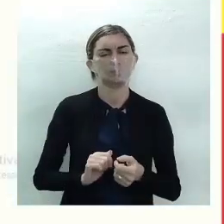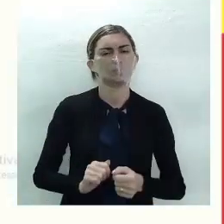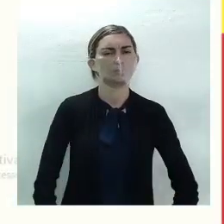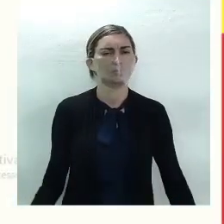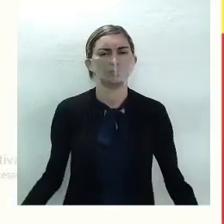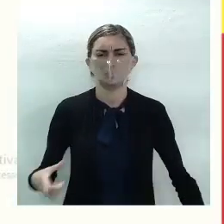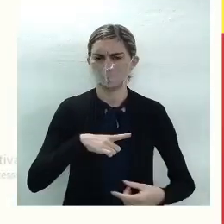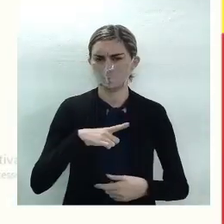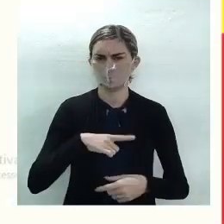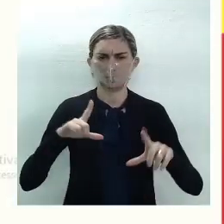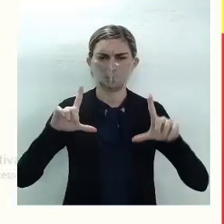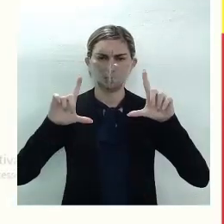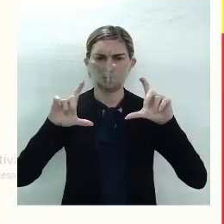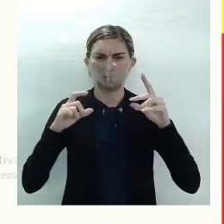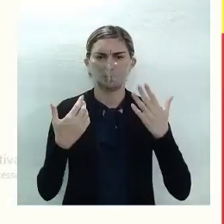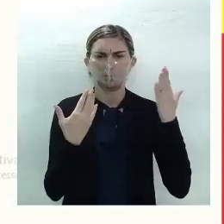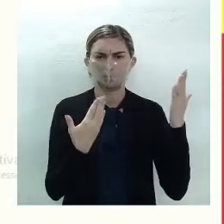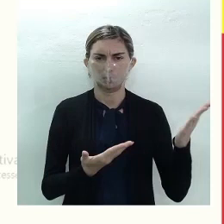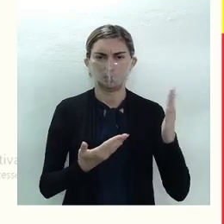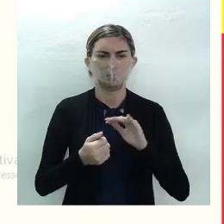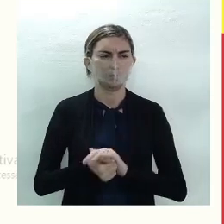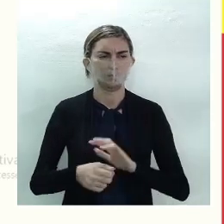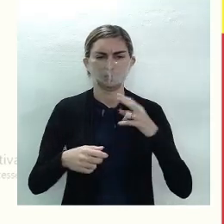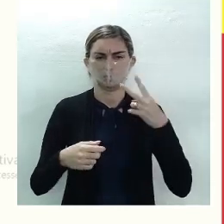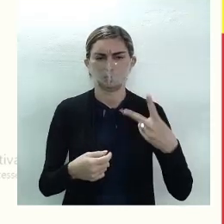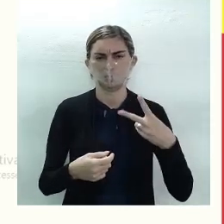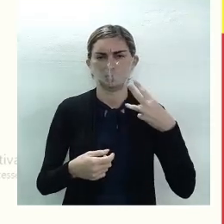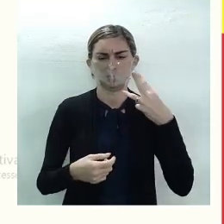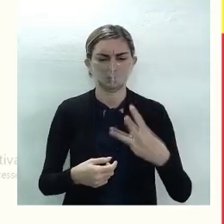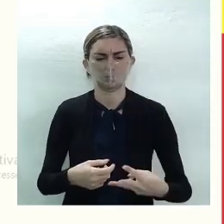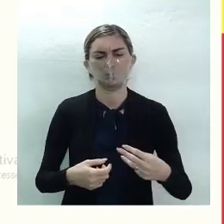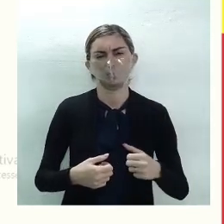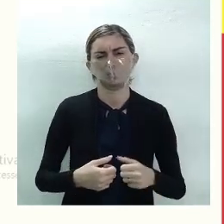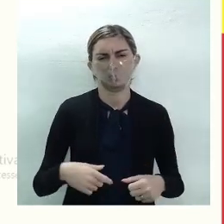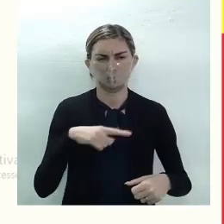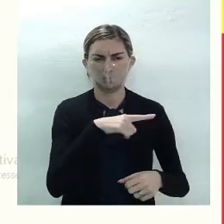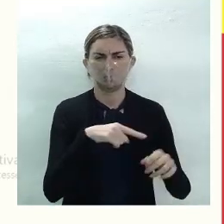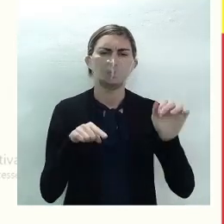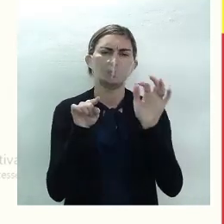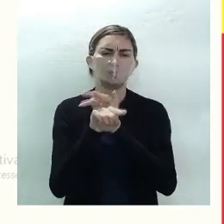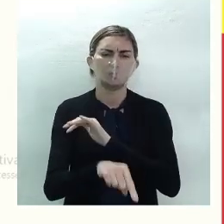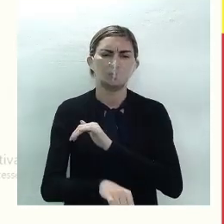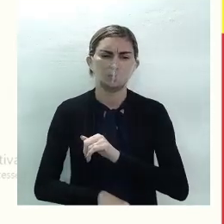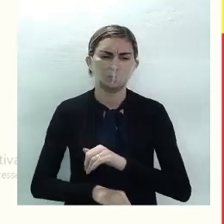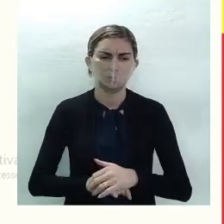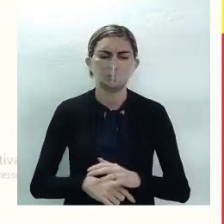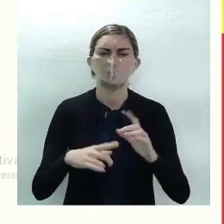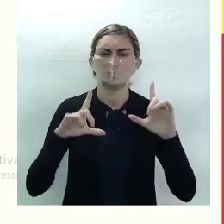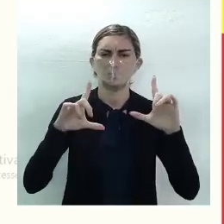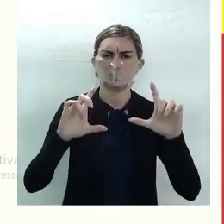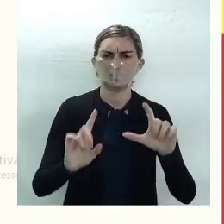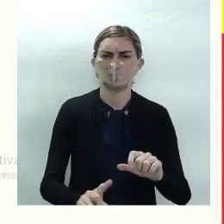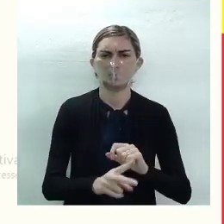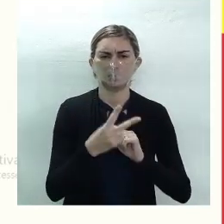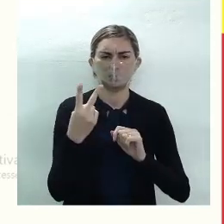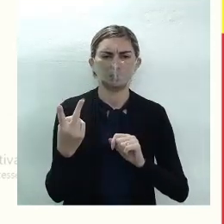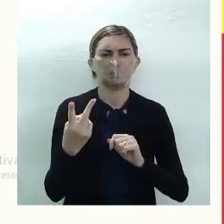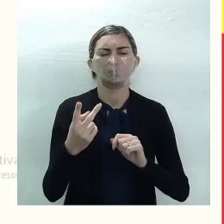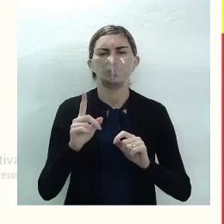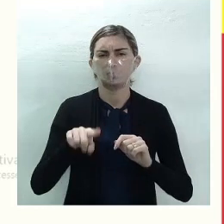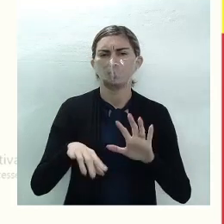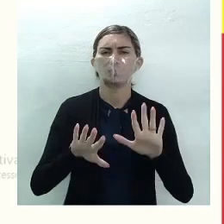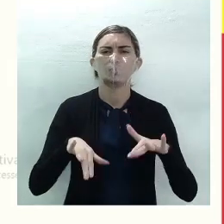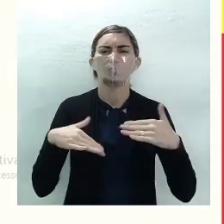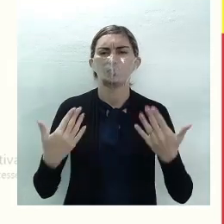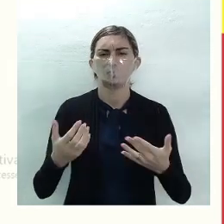nós temos essa imagem 1, a imagem 2 e a imagem 3. Aí eu pergunto, a imagem 2 é